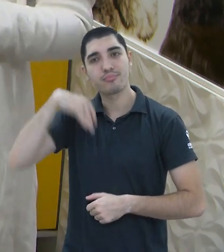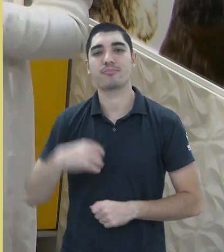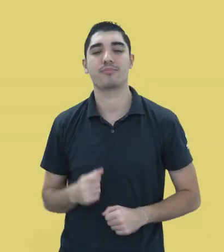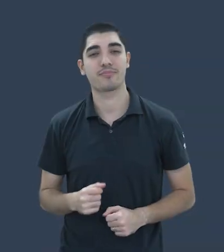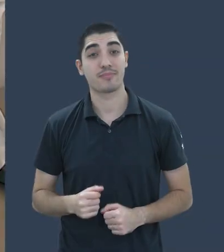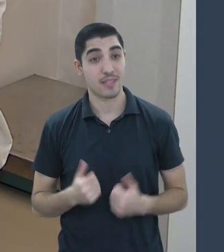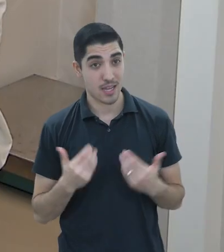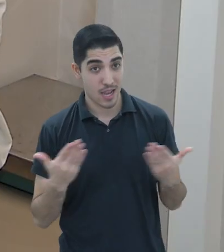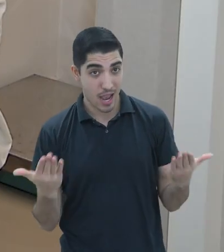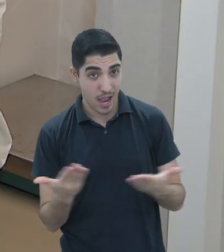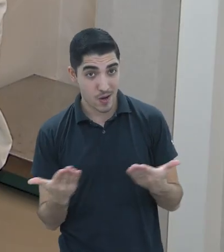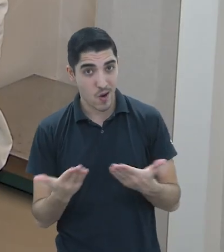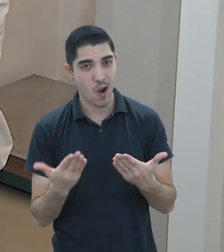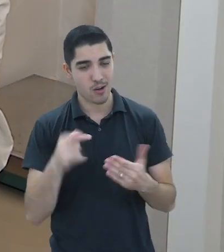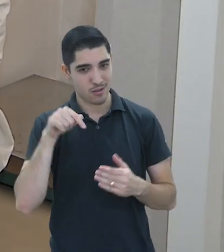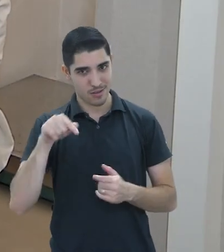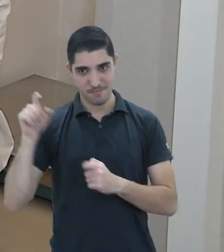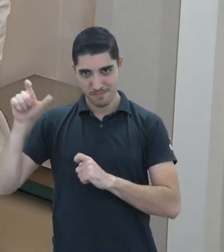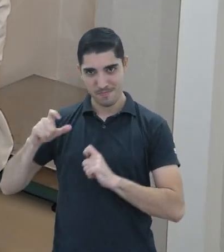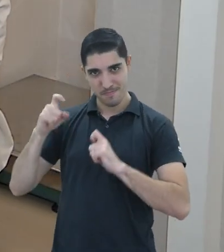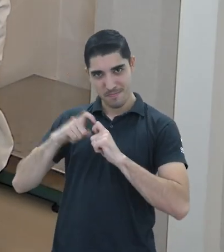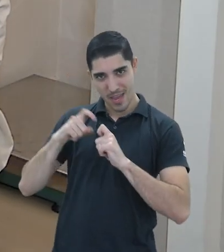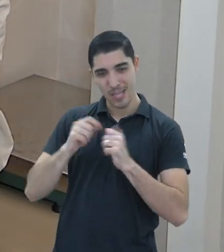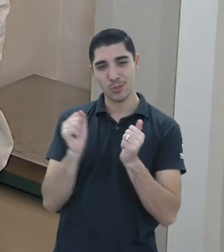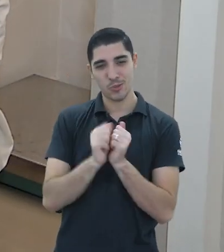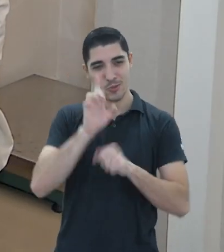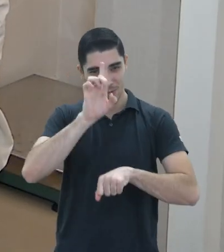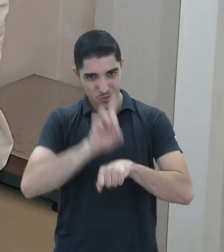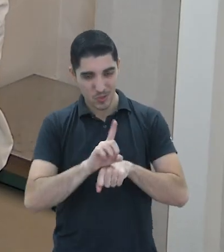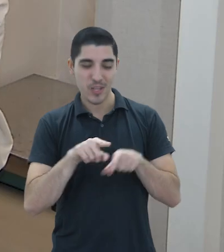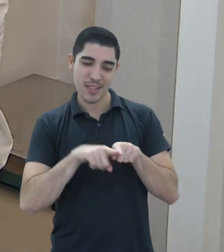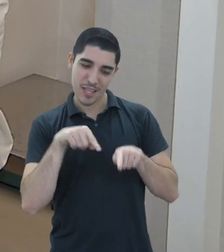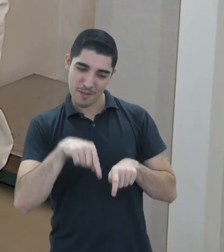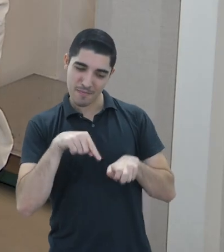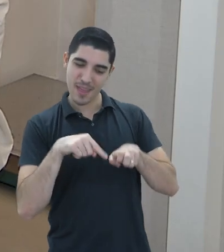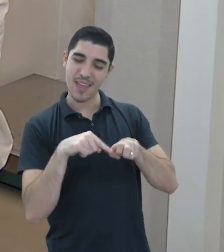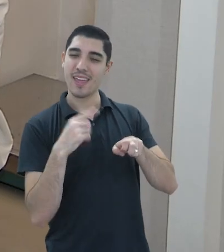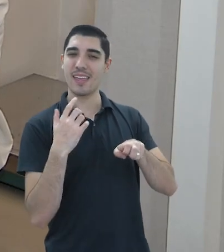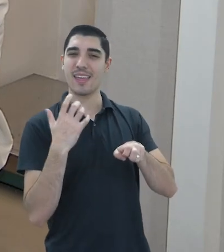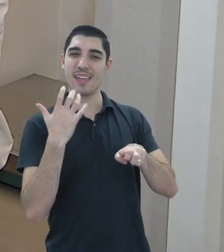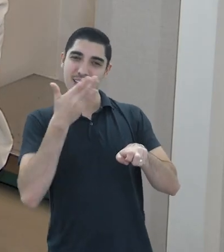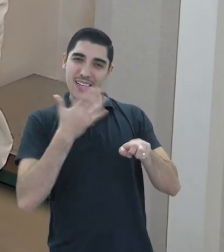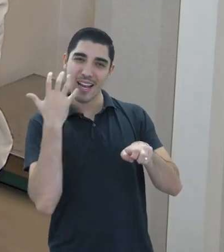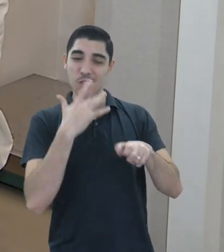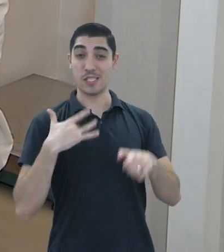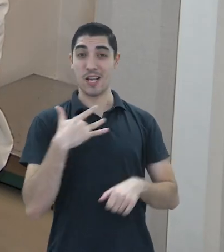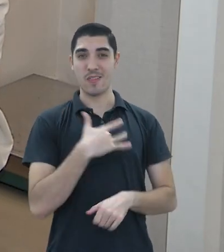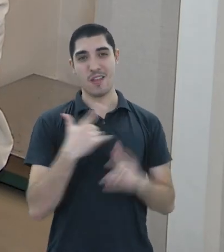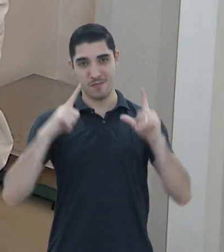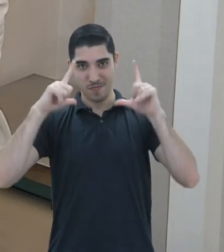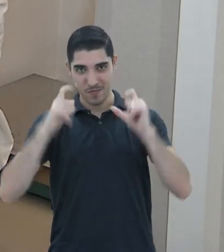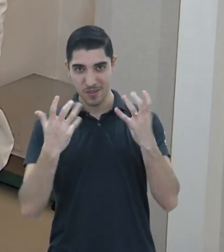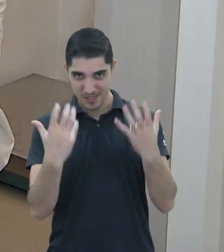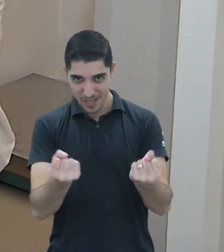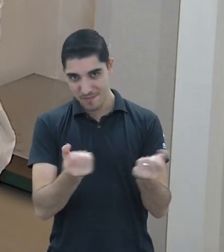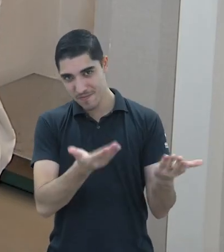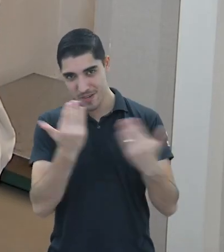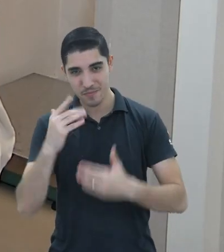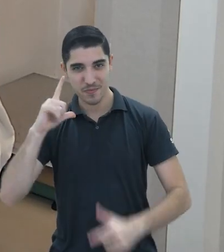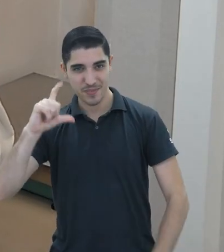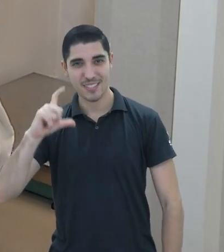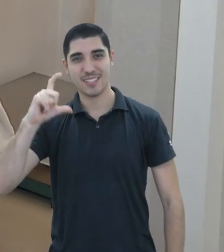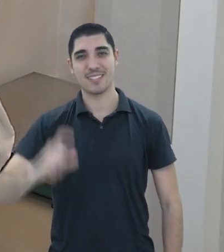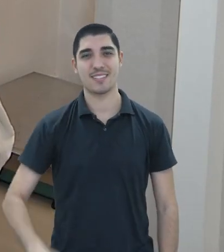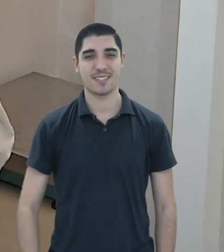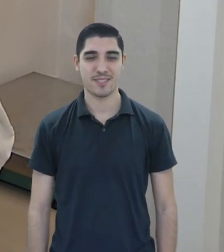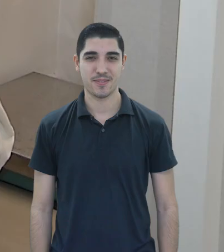normal, enfim. E para fechar, um registro da médica, do tutor satisfeito e, claro, da paciente saudável também, né? Uma foto aqui para nossa